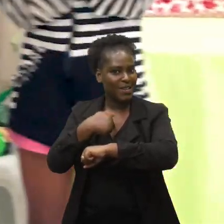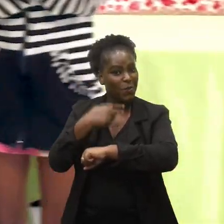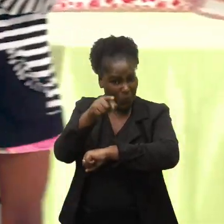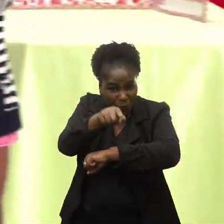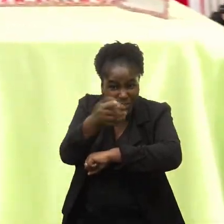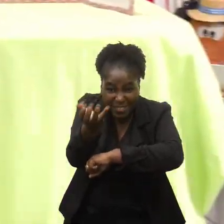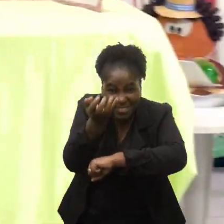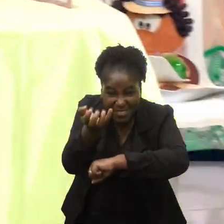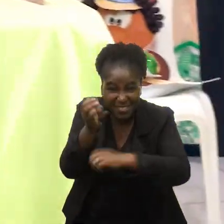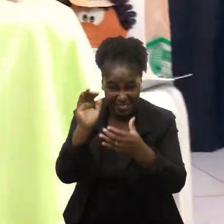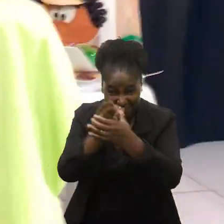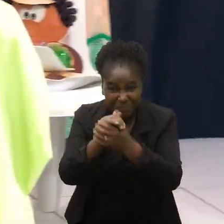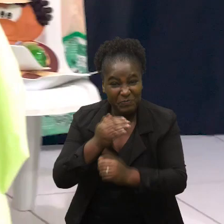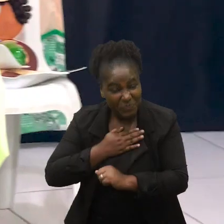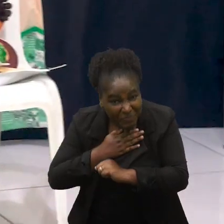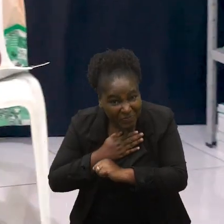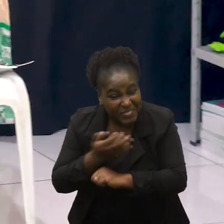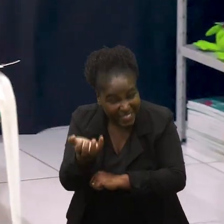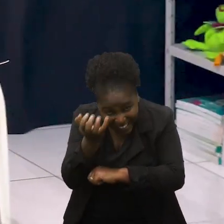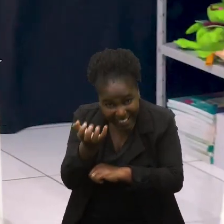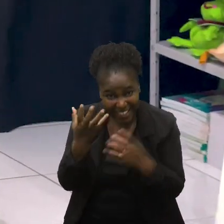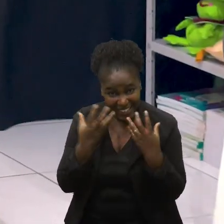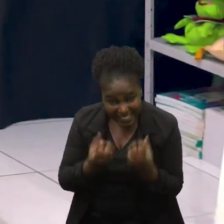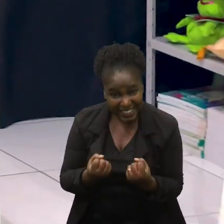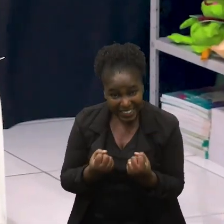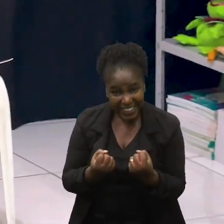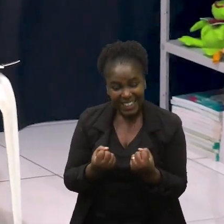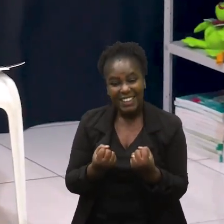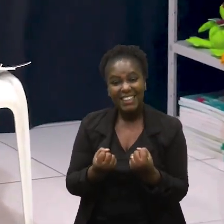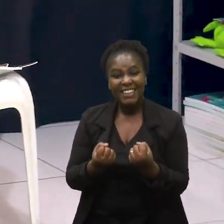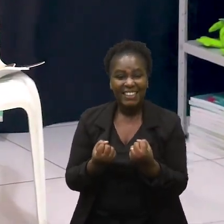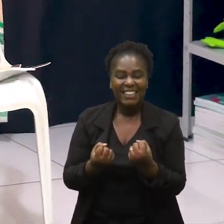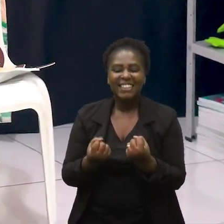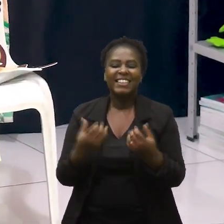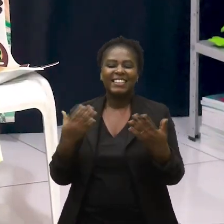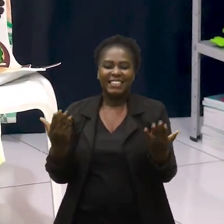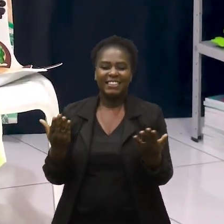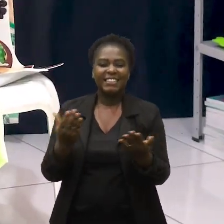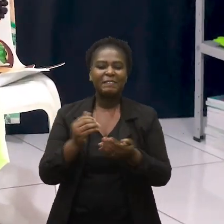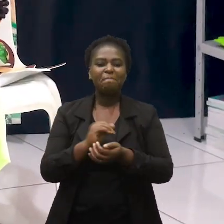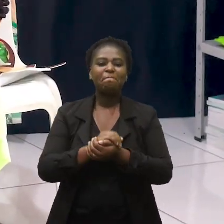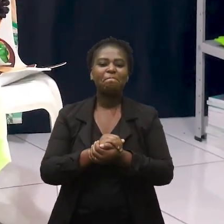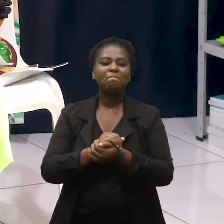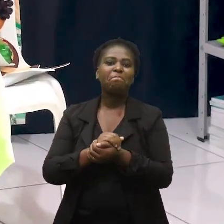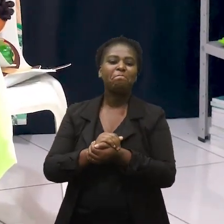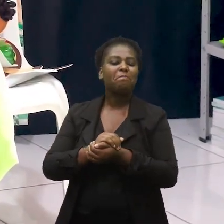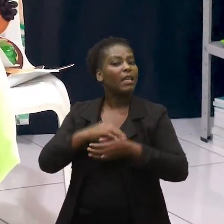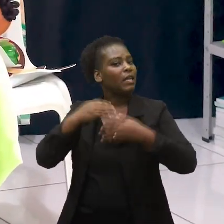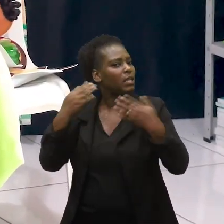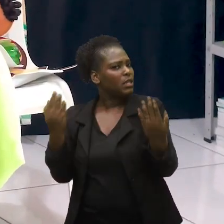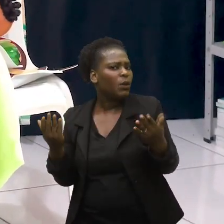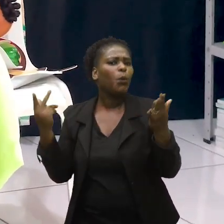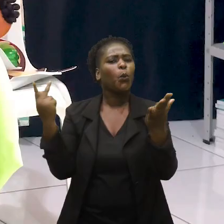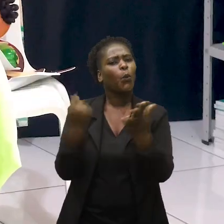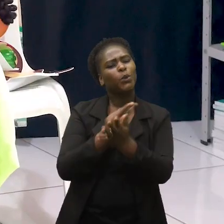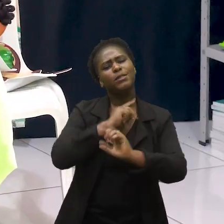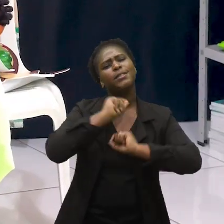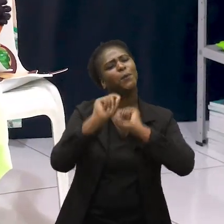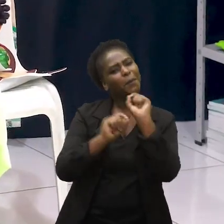tem fita no cabelo e dinheiro na caixinha? Aí,